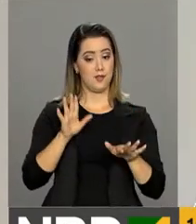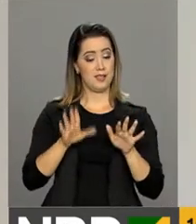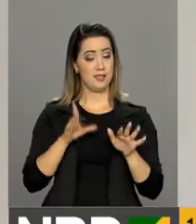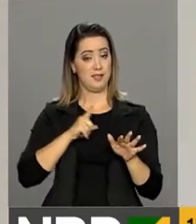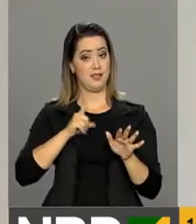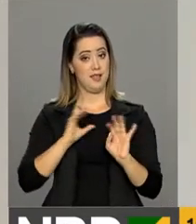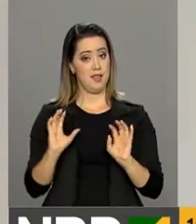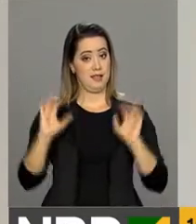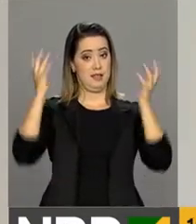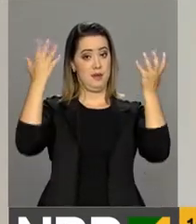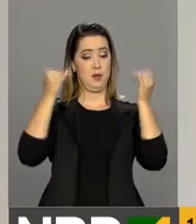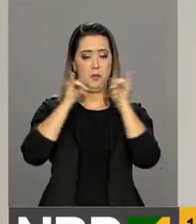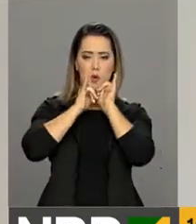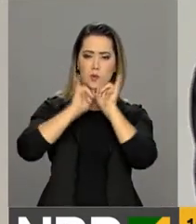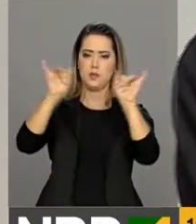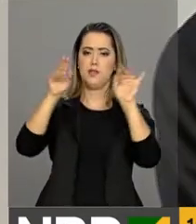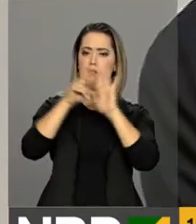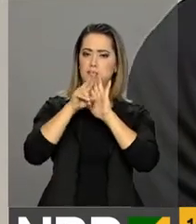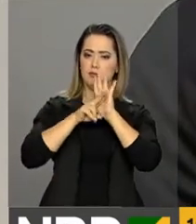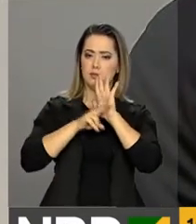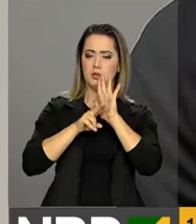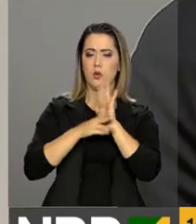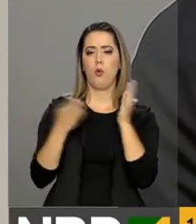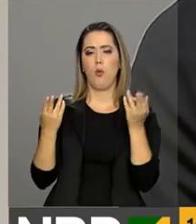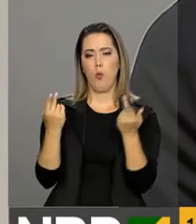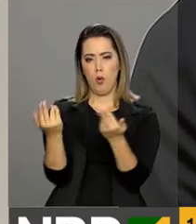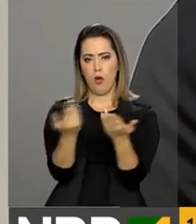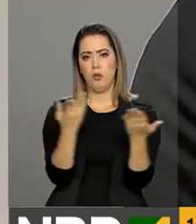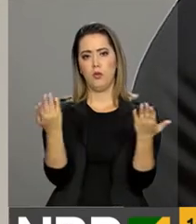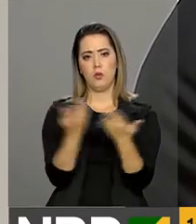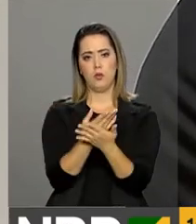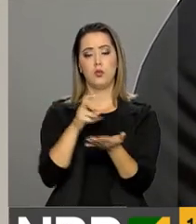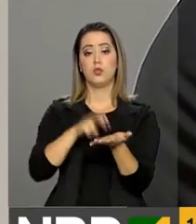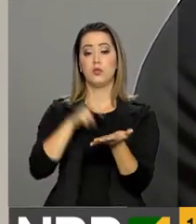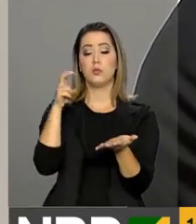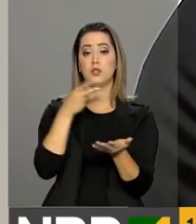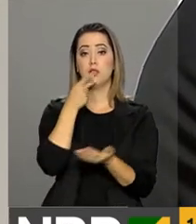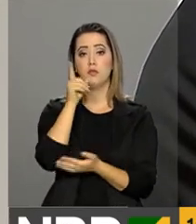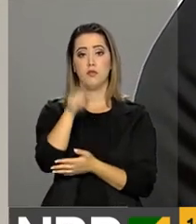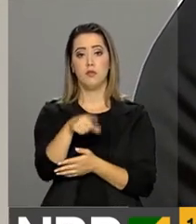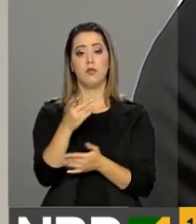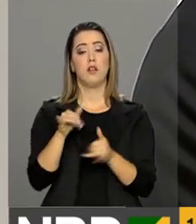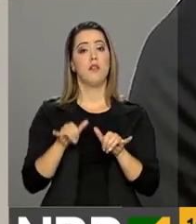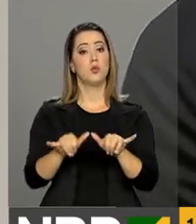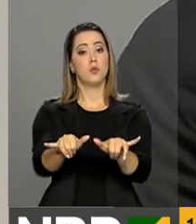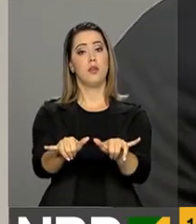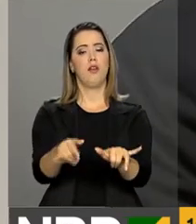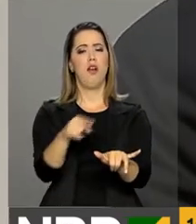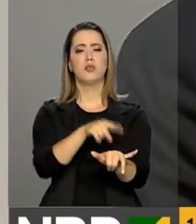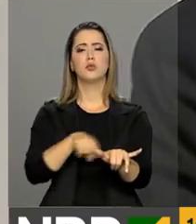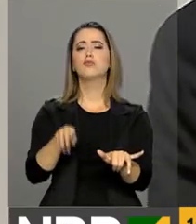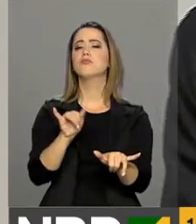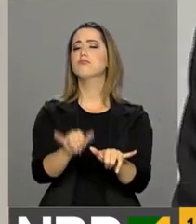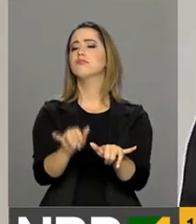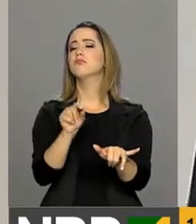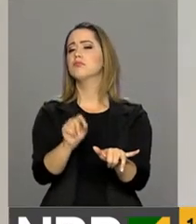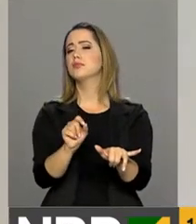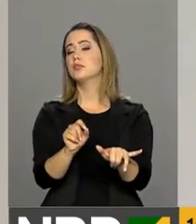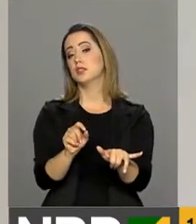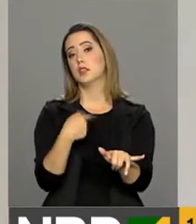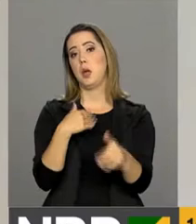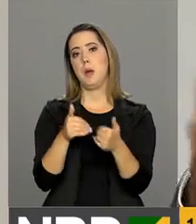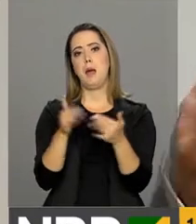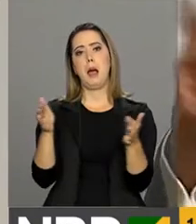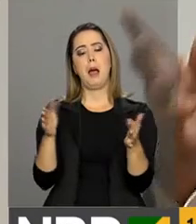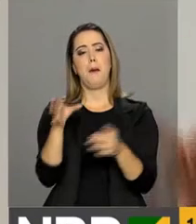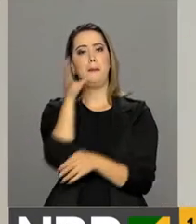essas medidas como fizemos hoje pela manhã em viseu a questão dos supermercados interessante os supermercados abrem aos